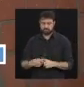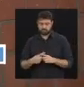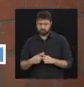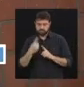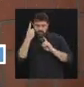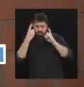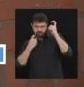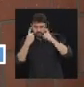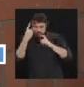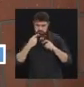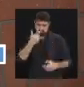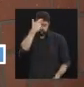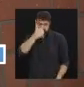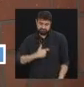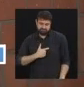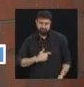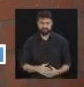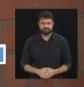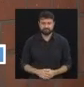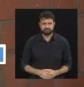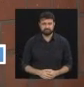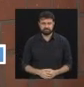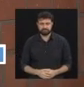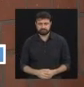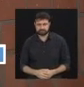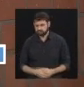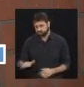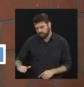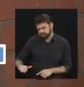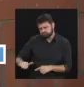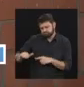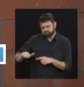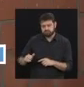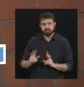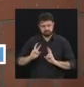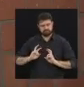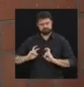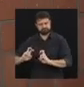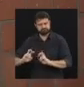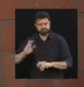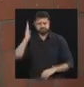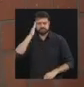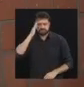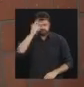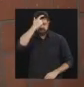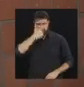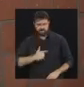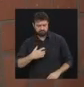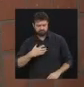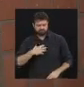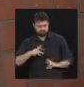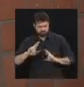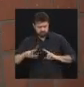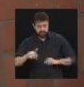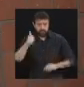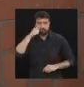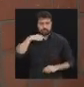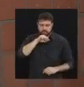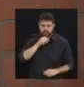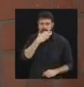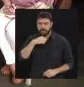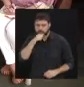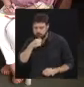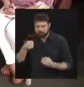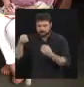aparência distinta que eu tinha. Mas desde logo cedo que eu tive conhecimento, graças aos meus pais, da síndrome